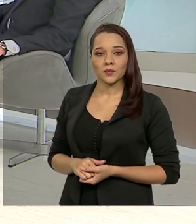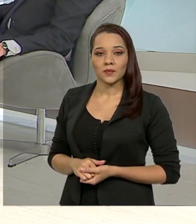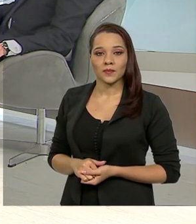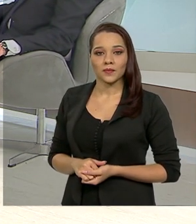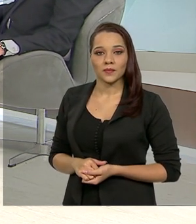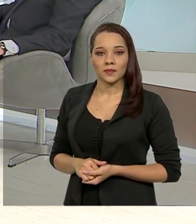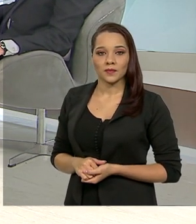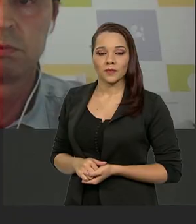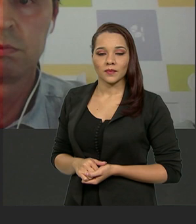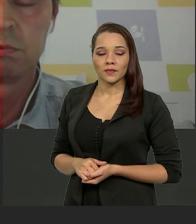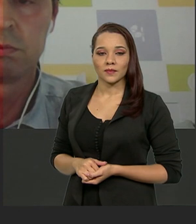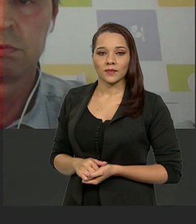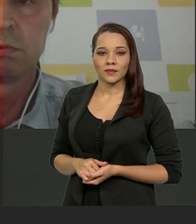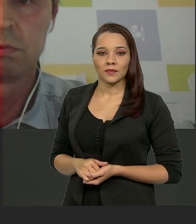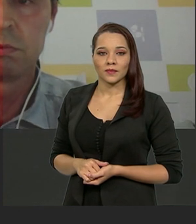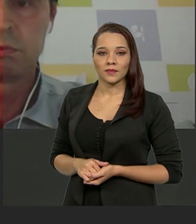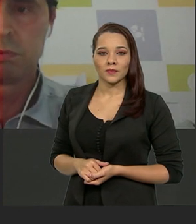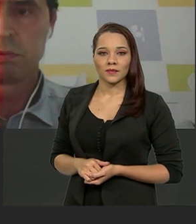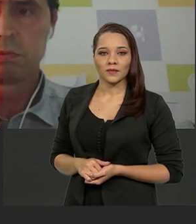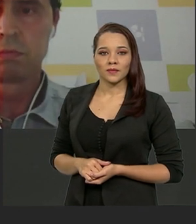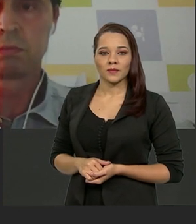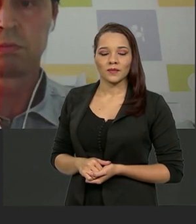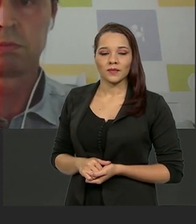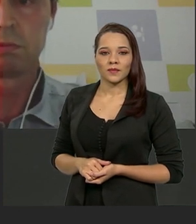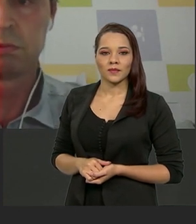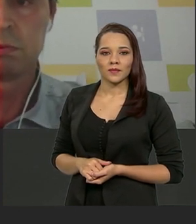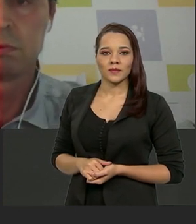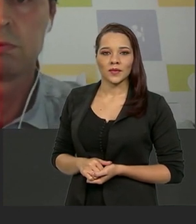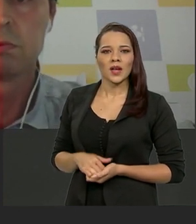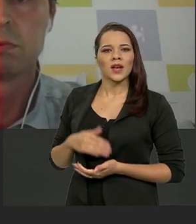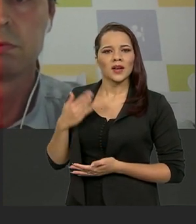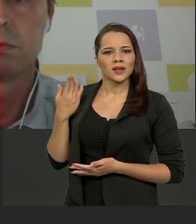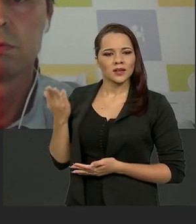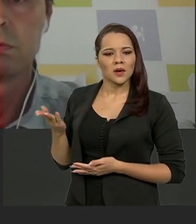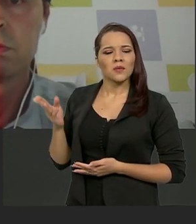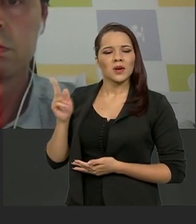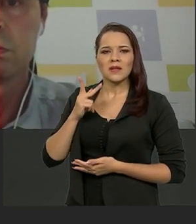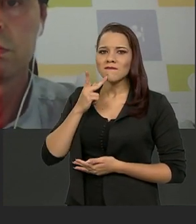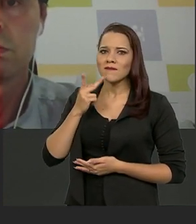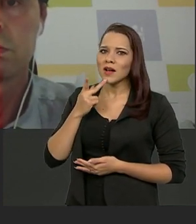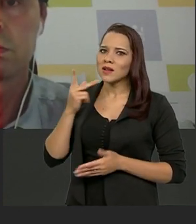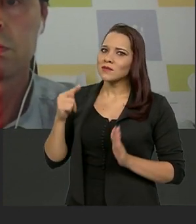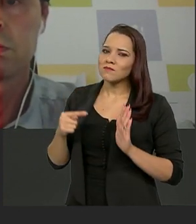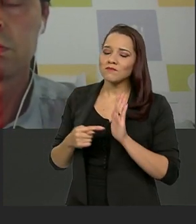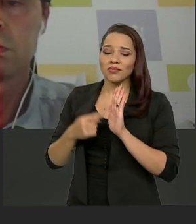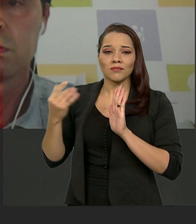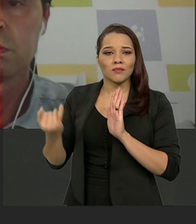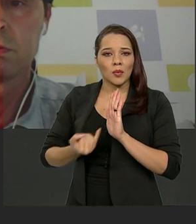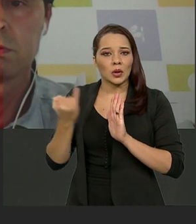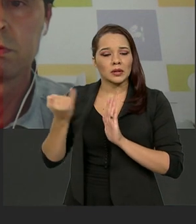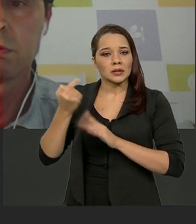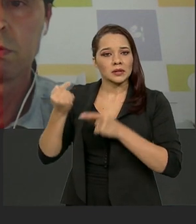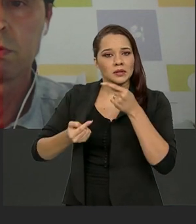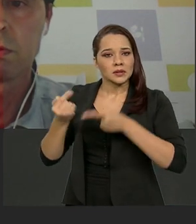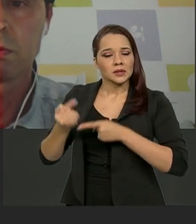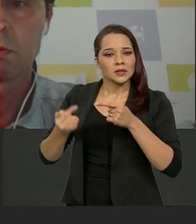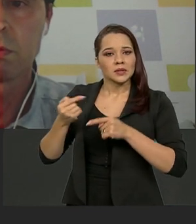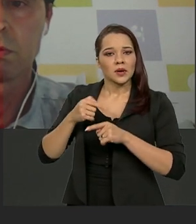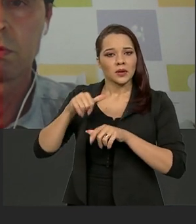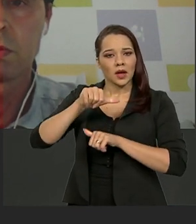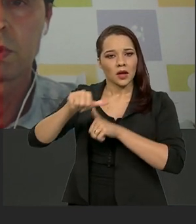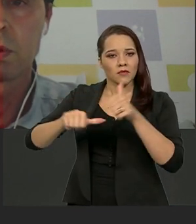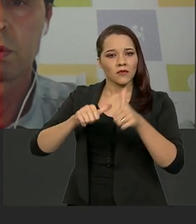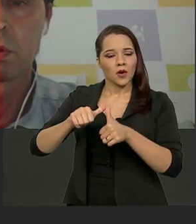O professor Fossati, ele toca num ponto extremamente importante nessa discussão da reforma